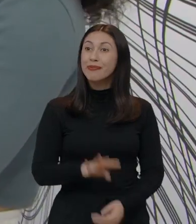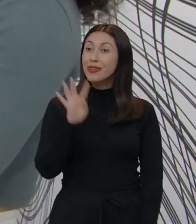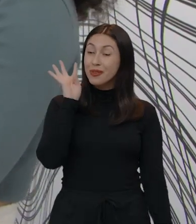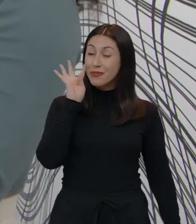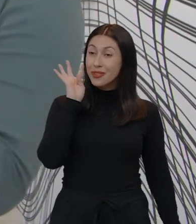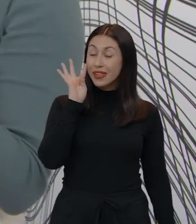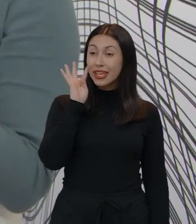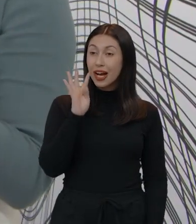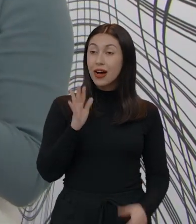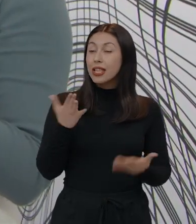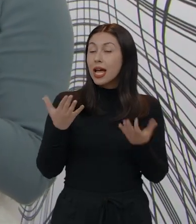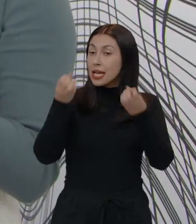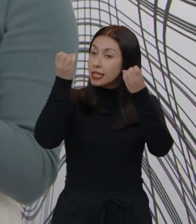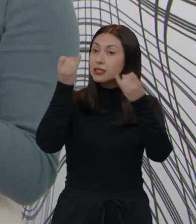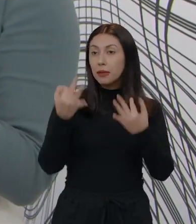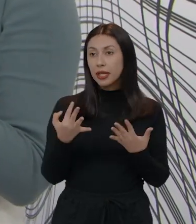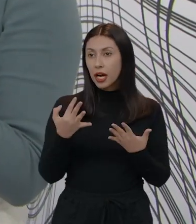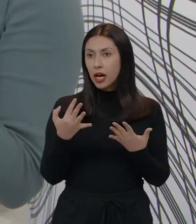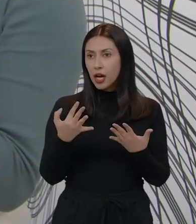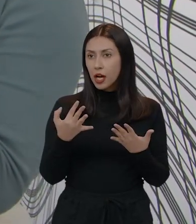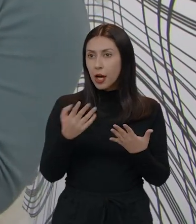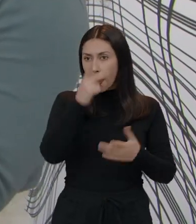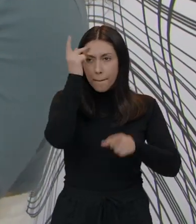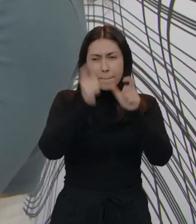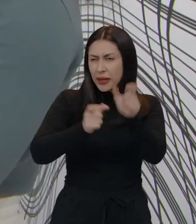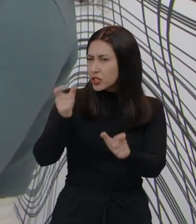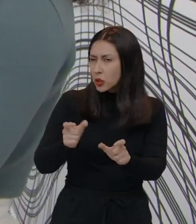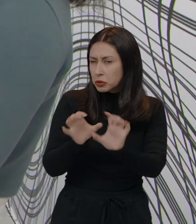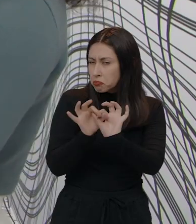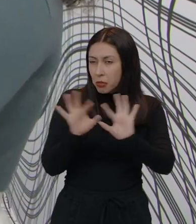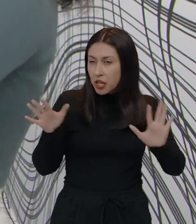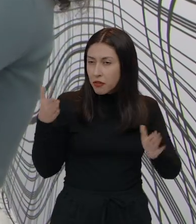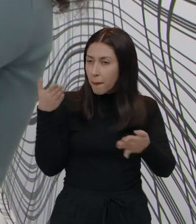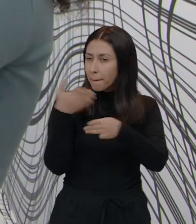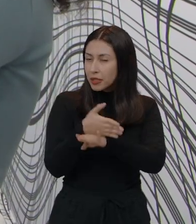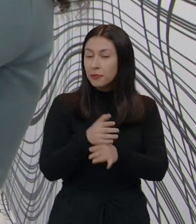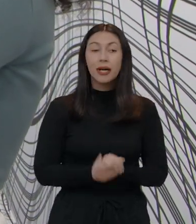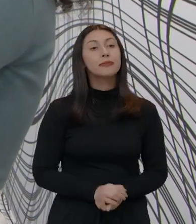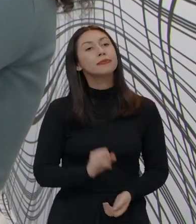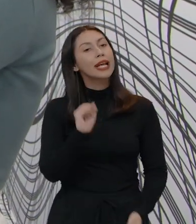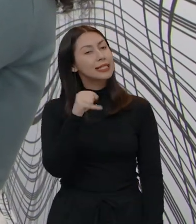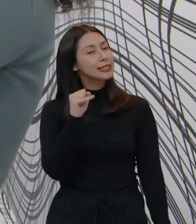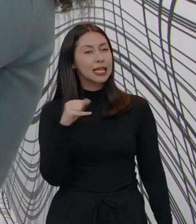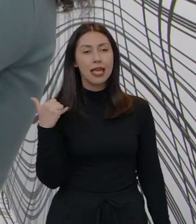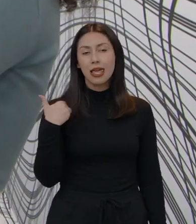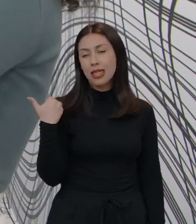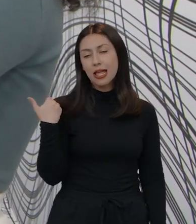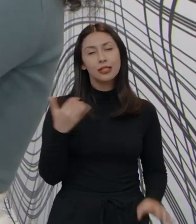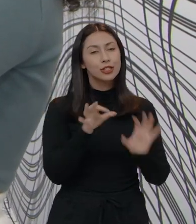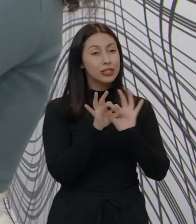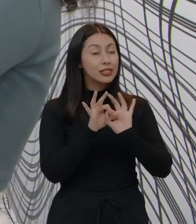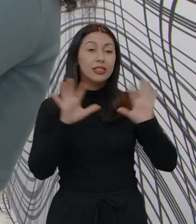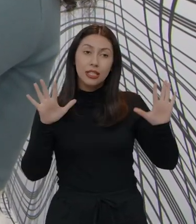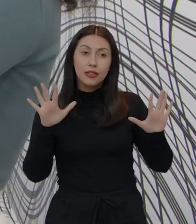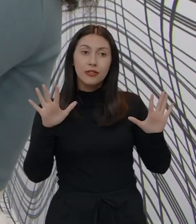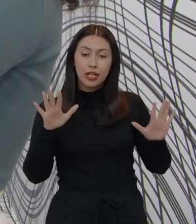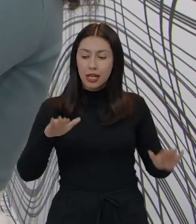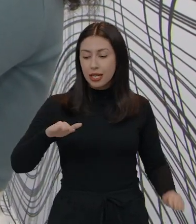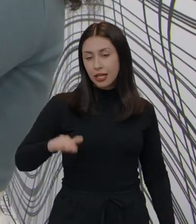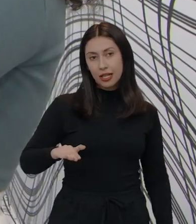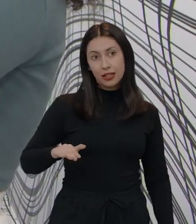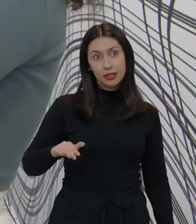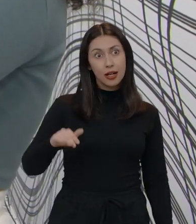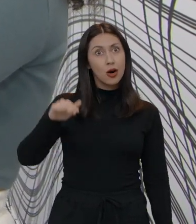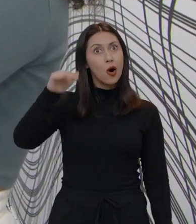legal, Melissa. E conta pra gente, todo mundo pode participar? É para todos os públicos? Isso, Tamires, é para todos os públicos, desde a